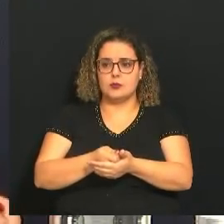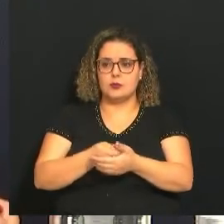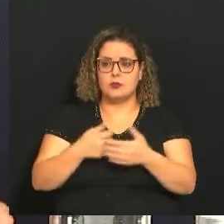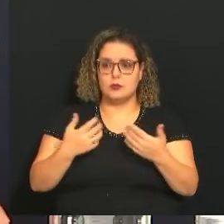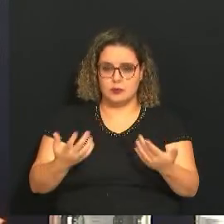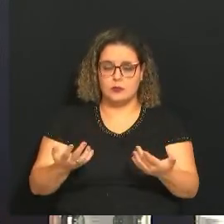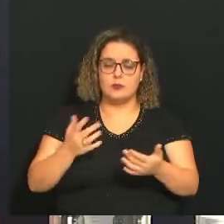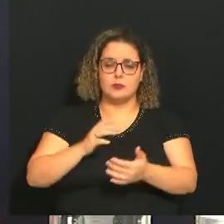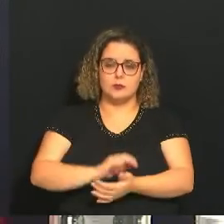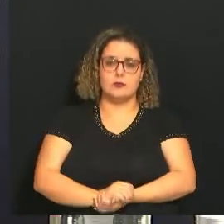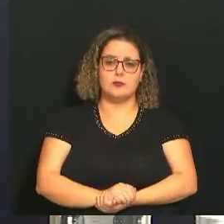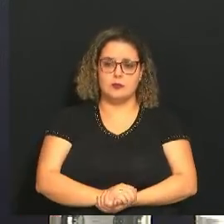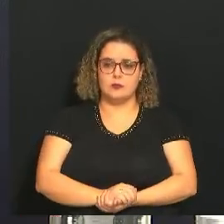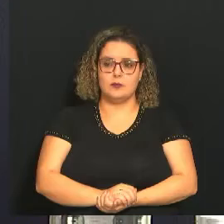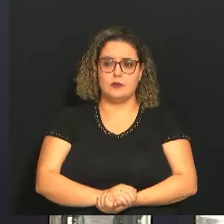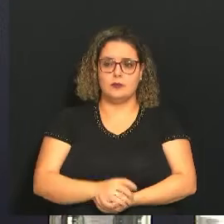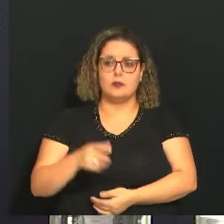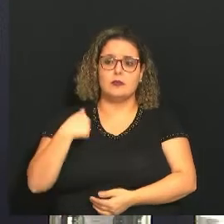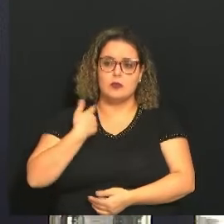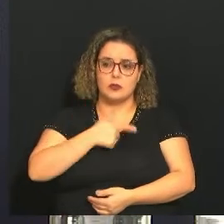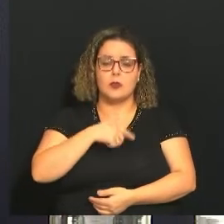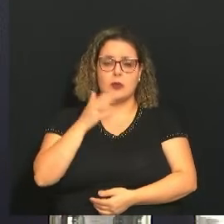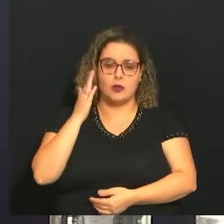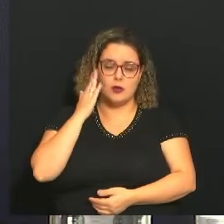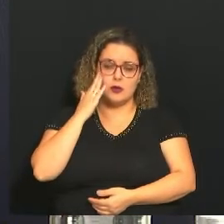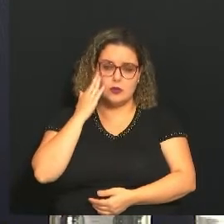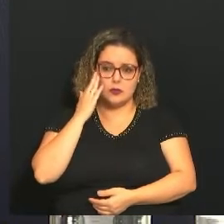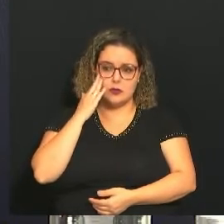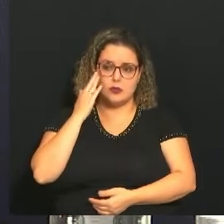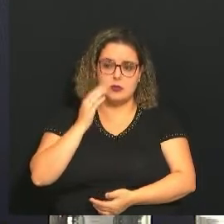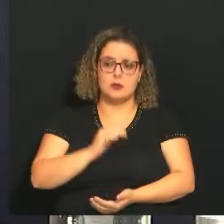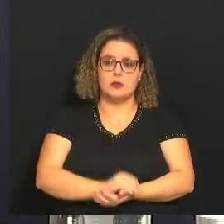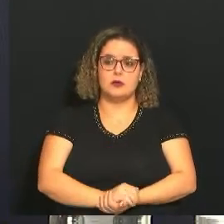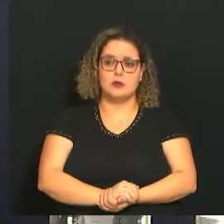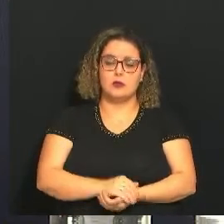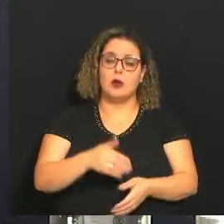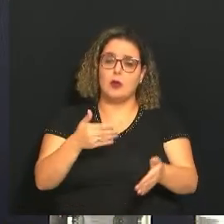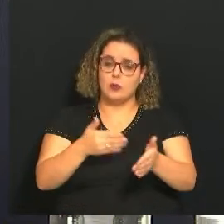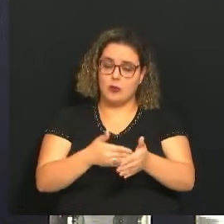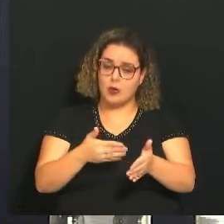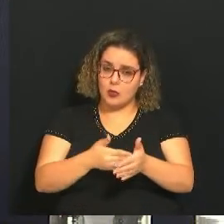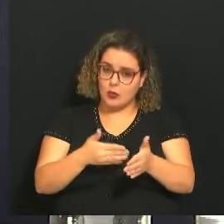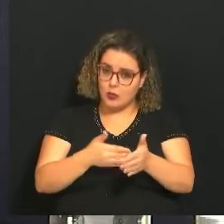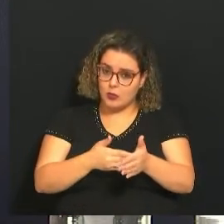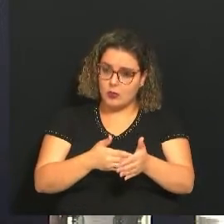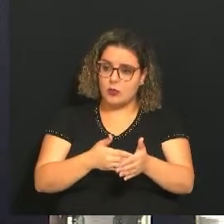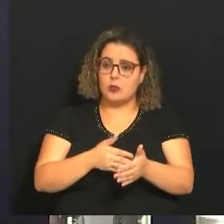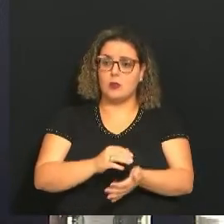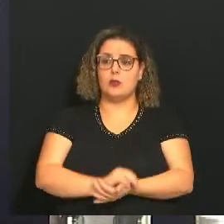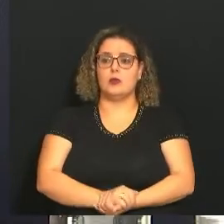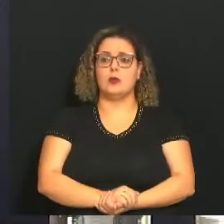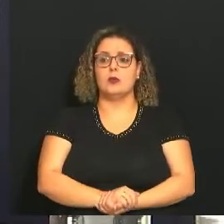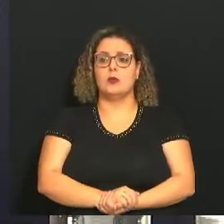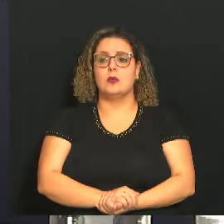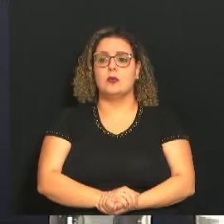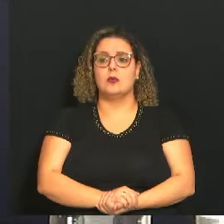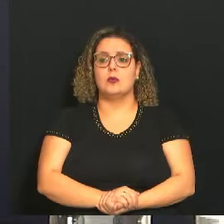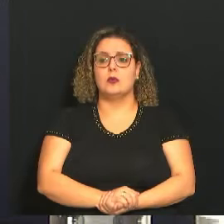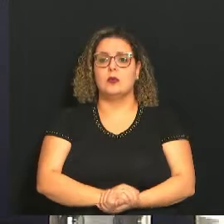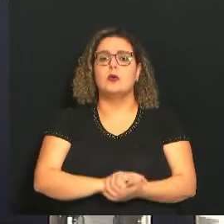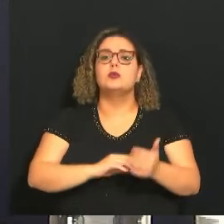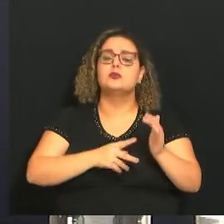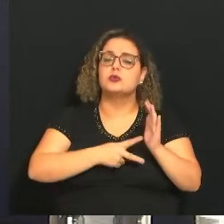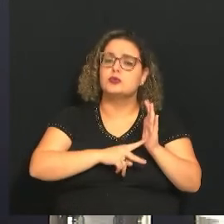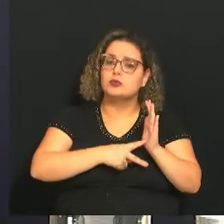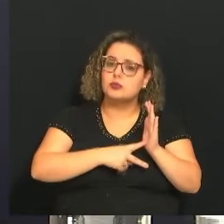Então, isso a gente sabe que fica um pouco limitado por conta da situação aí sindical, né, da